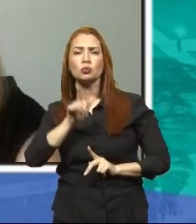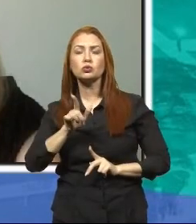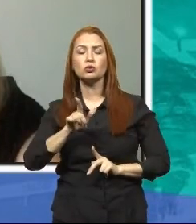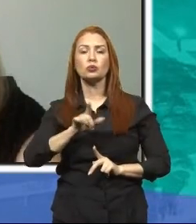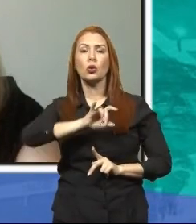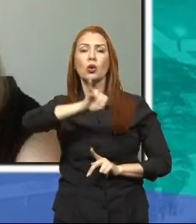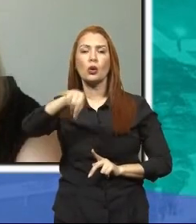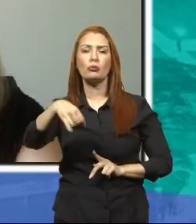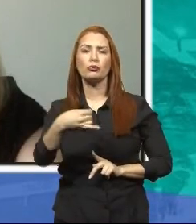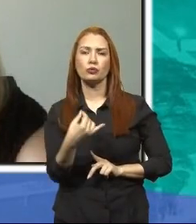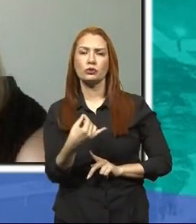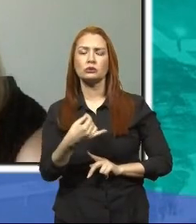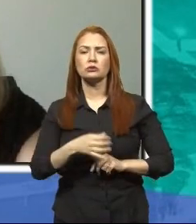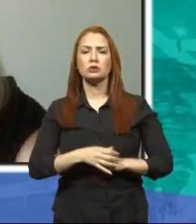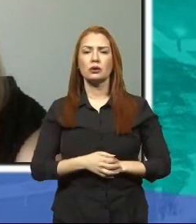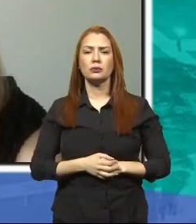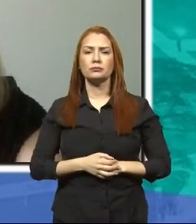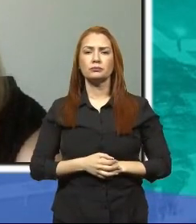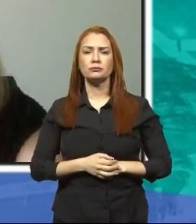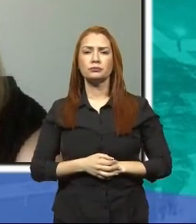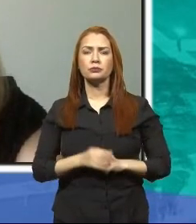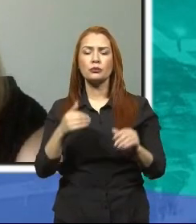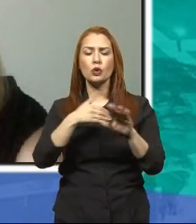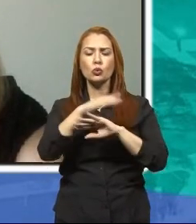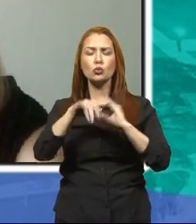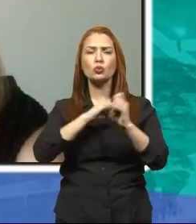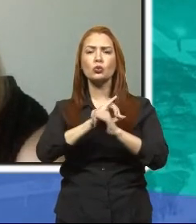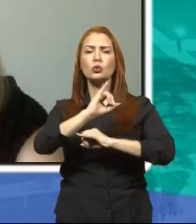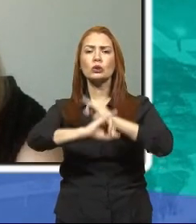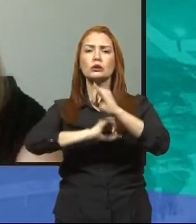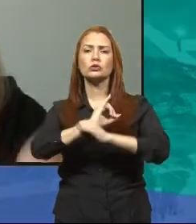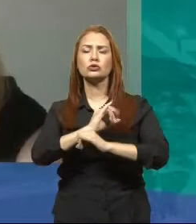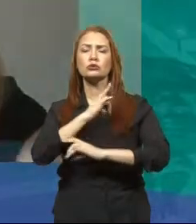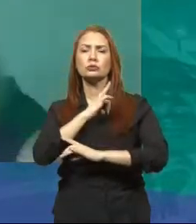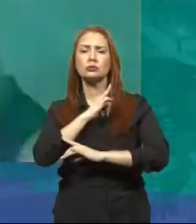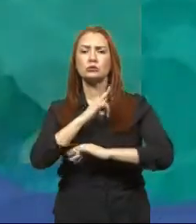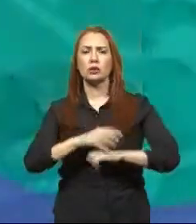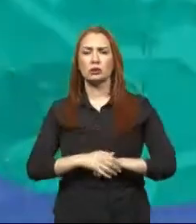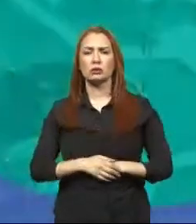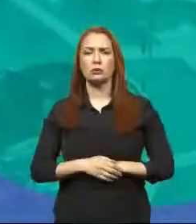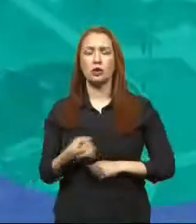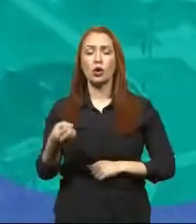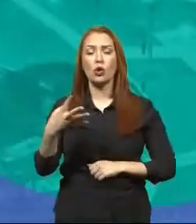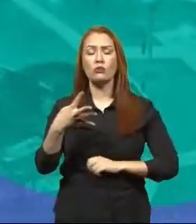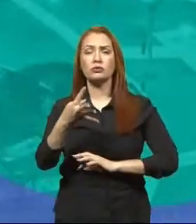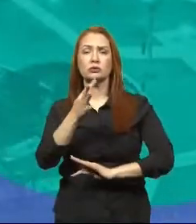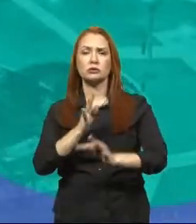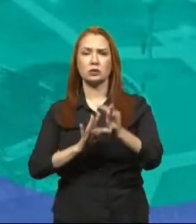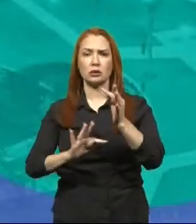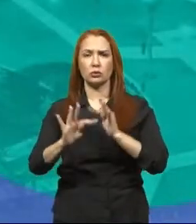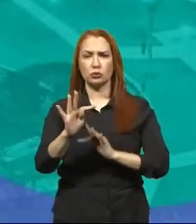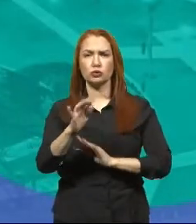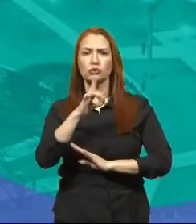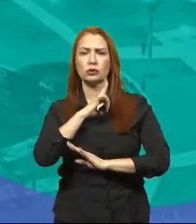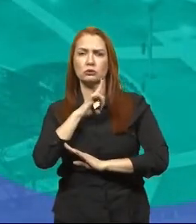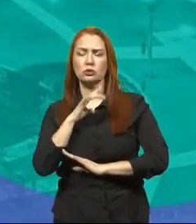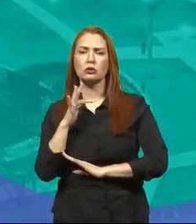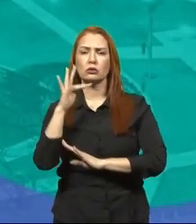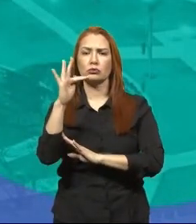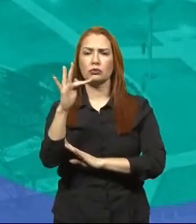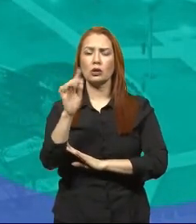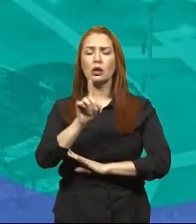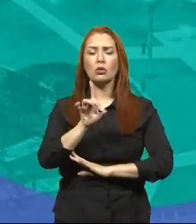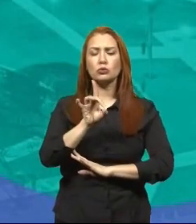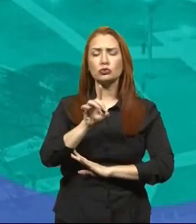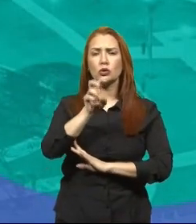aproveitar toda essa potencialidade que essas novas tecnologias, digamos, trarão, não só o 5G,